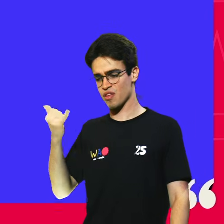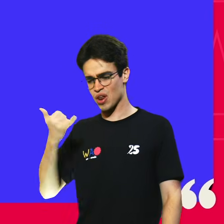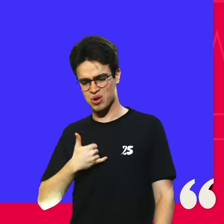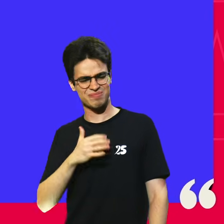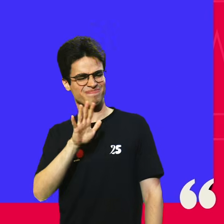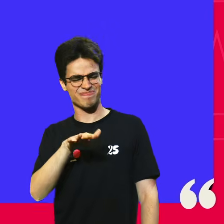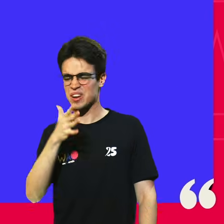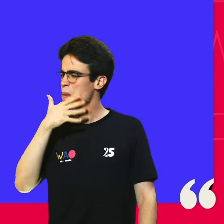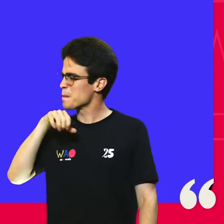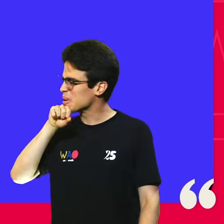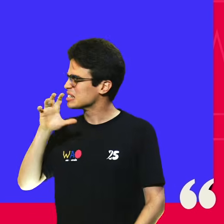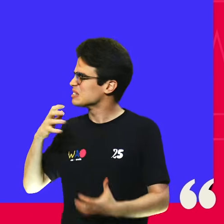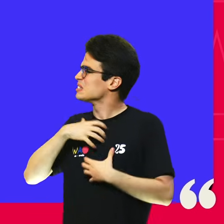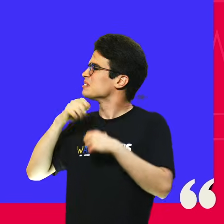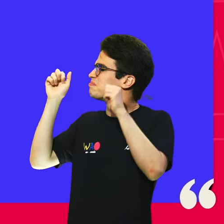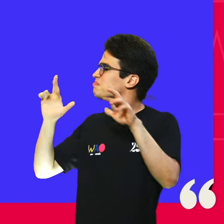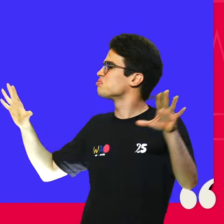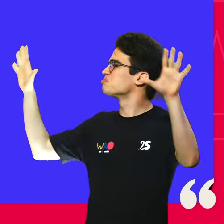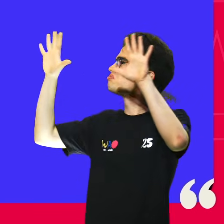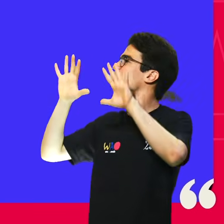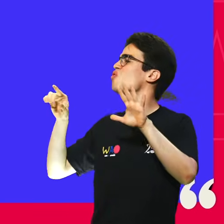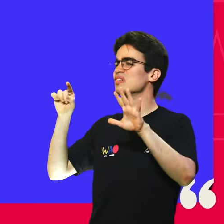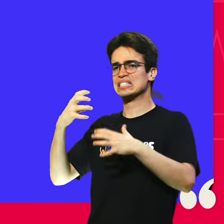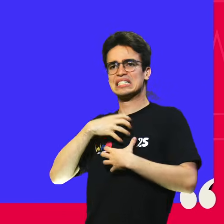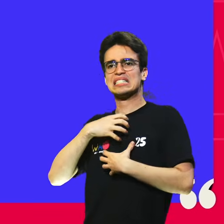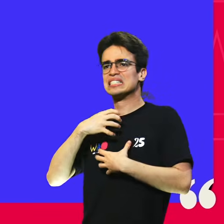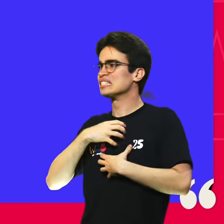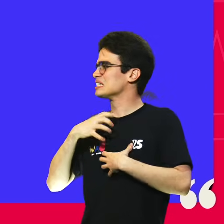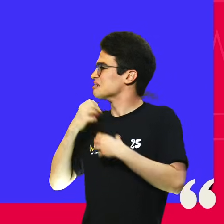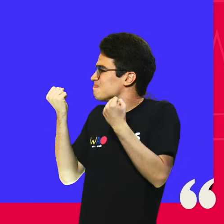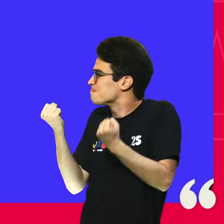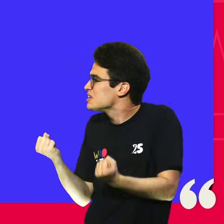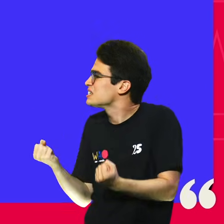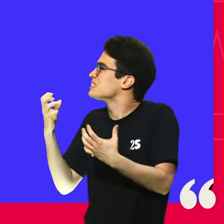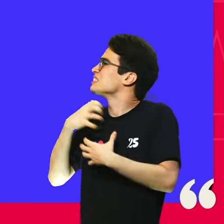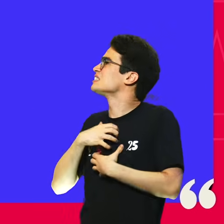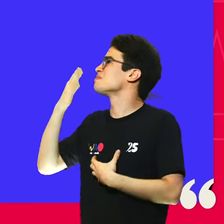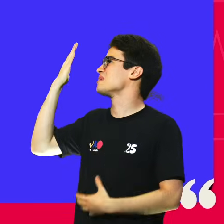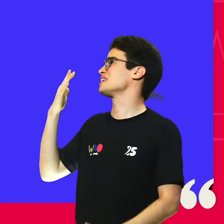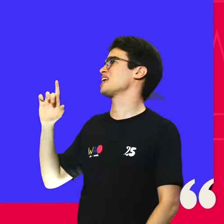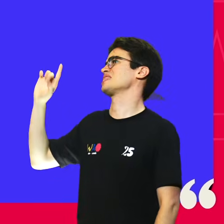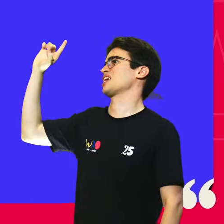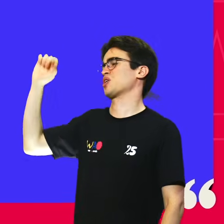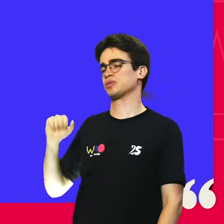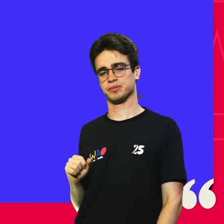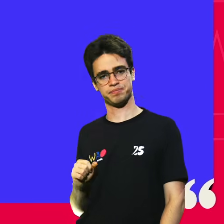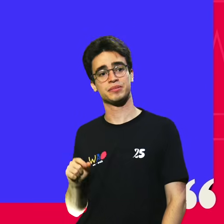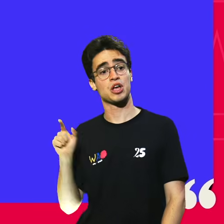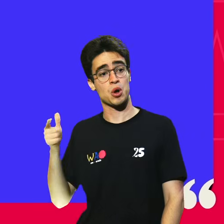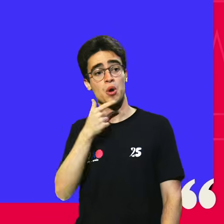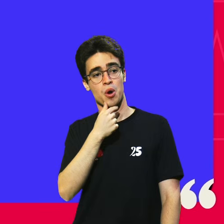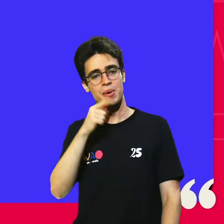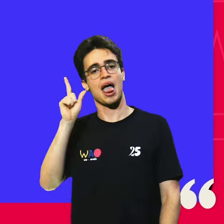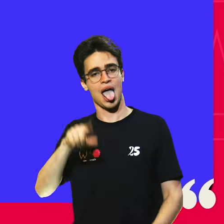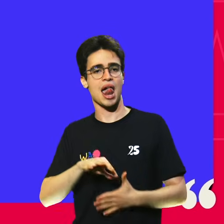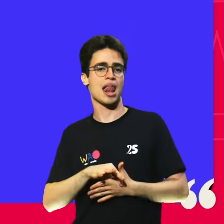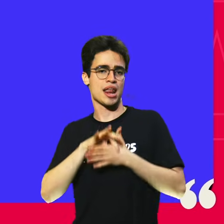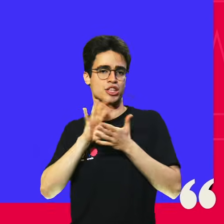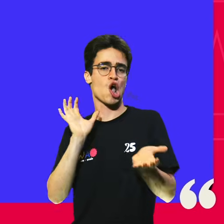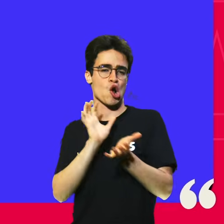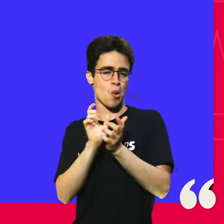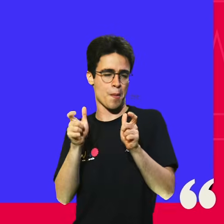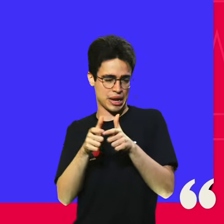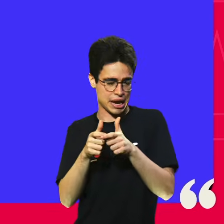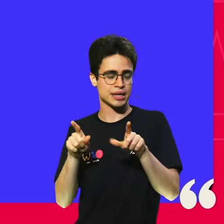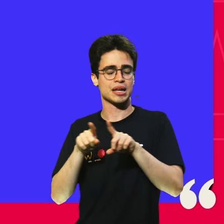você sente que o ambiente está denso da presença de Deus. Murilo é líder de IGC, ele é músico,